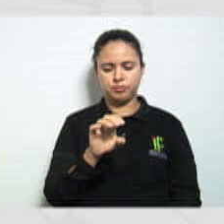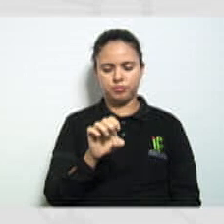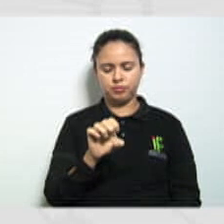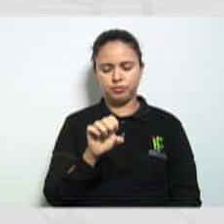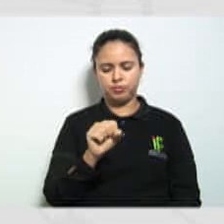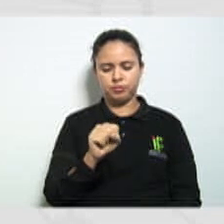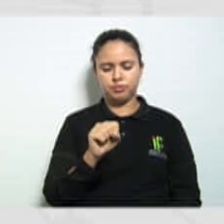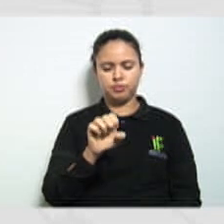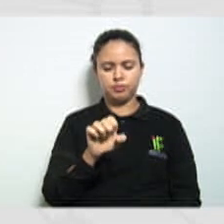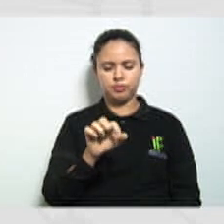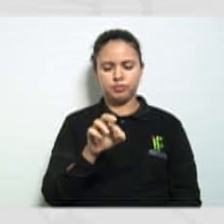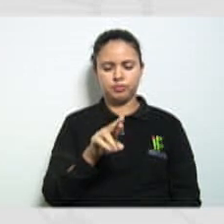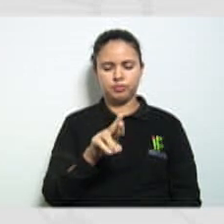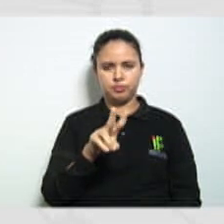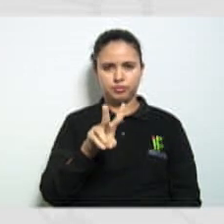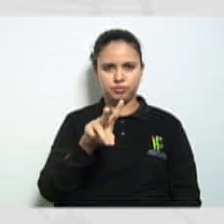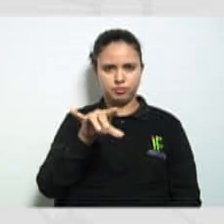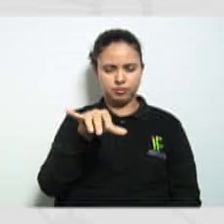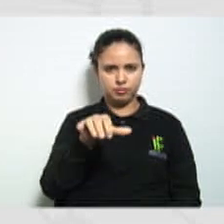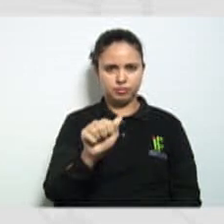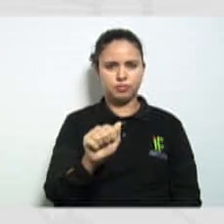2